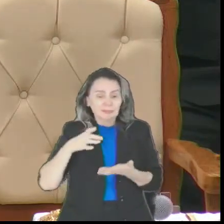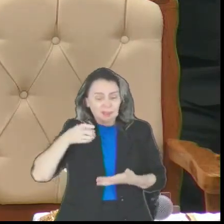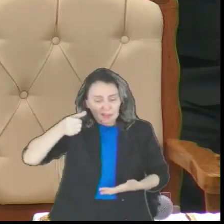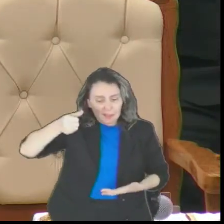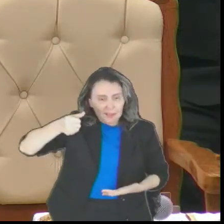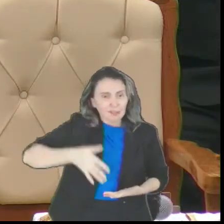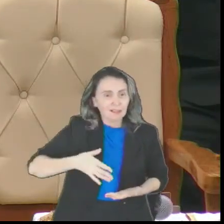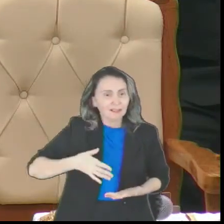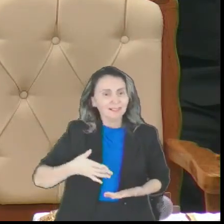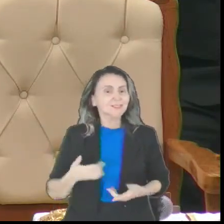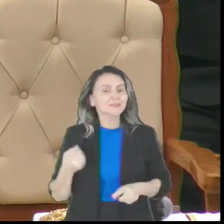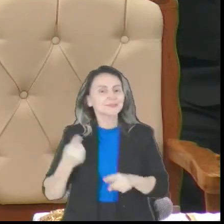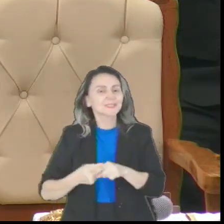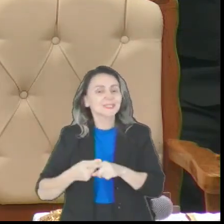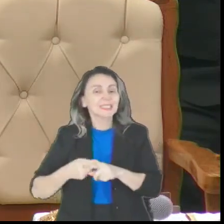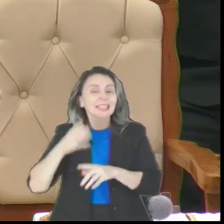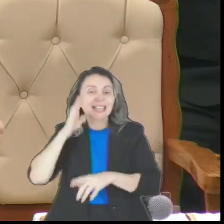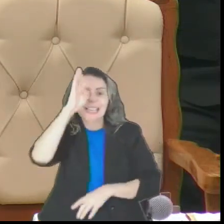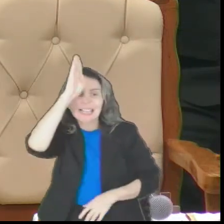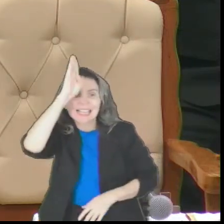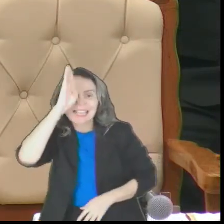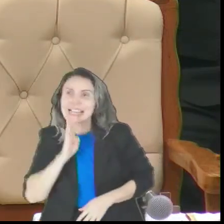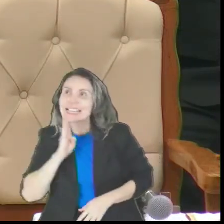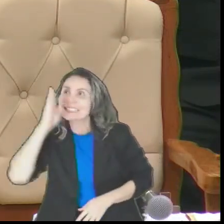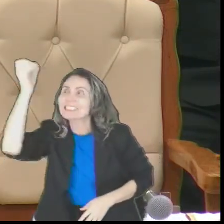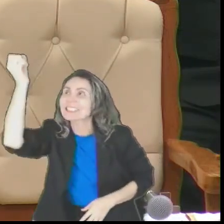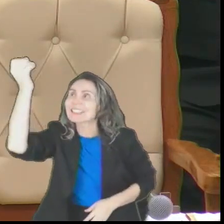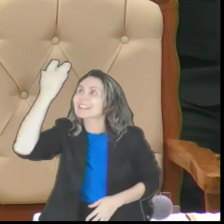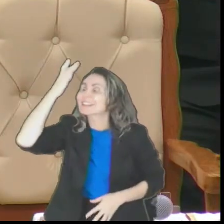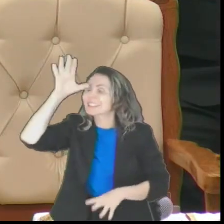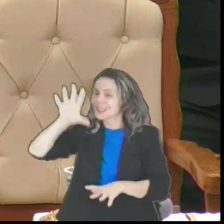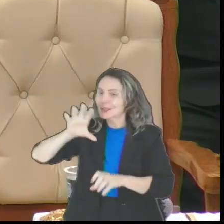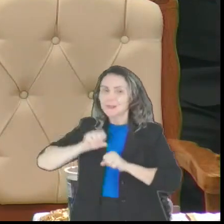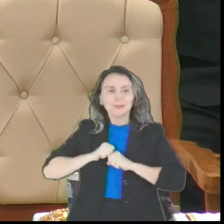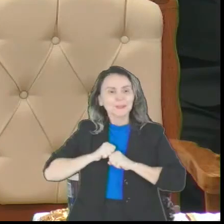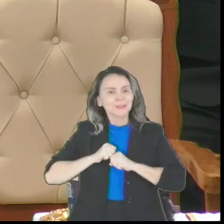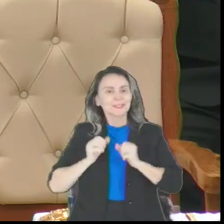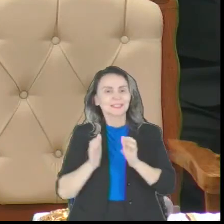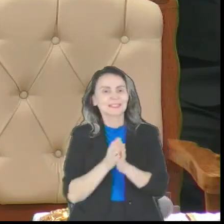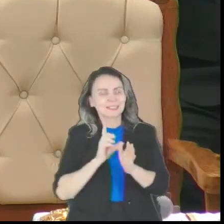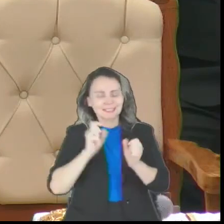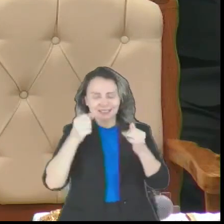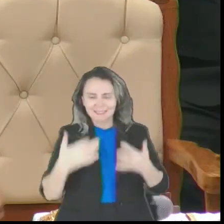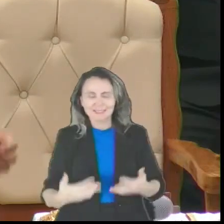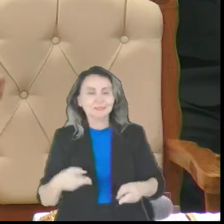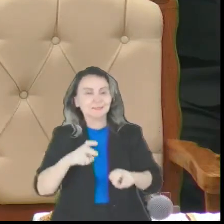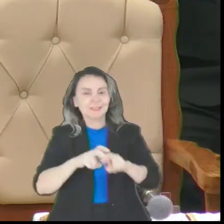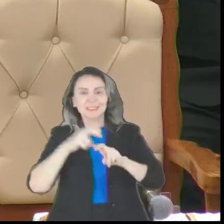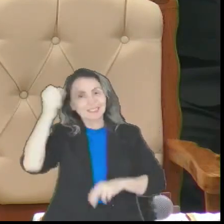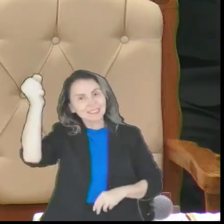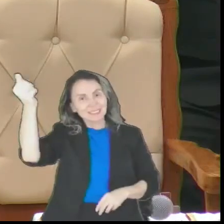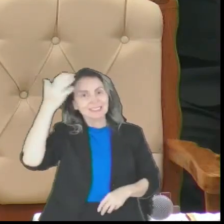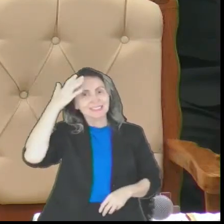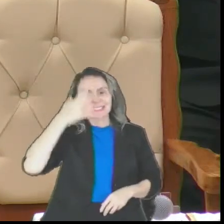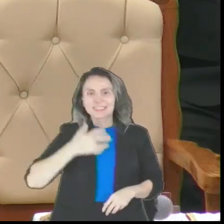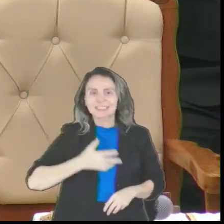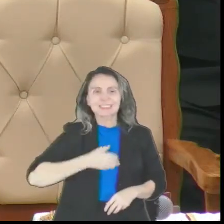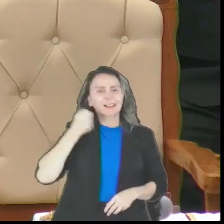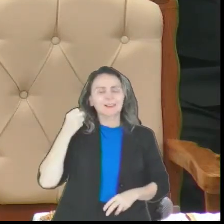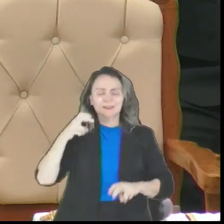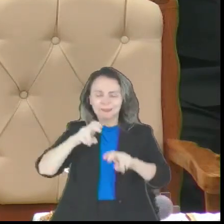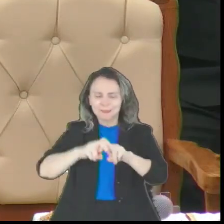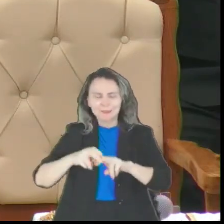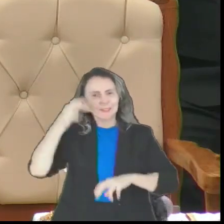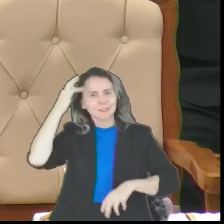chegou livremente, nos alcançou, e a Bíblia diz, pela graça sois salvos, mediante a